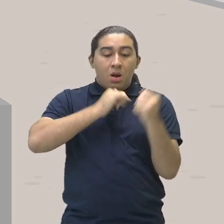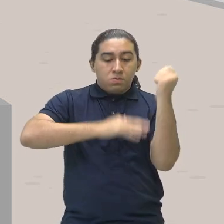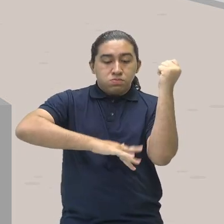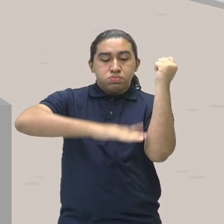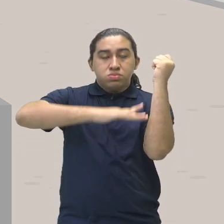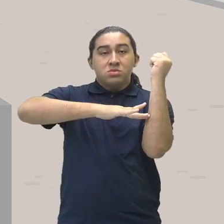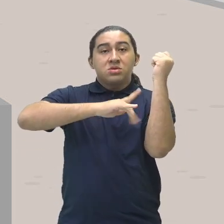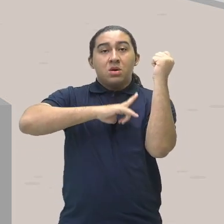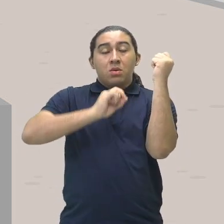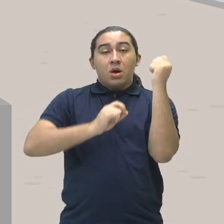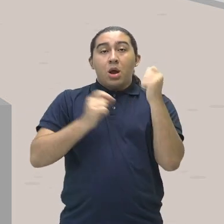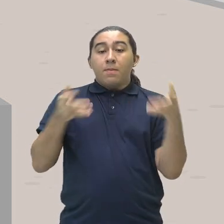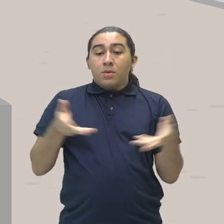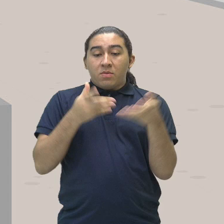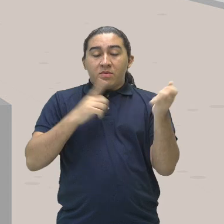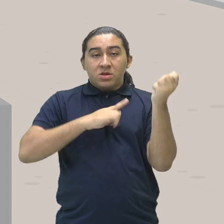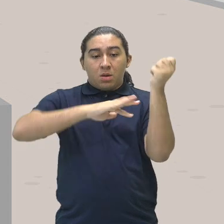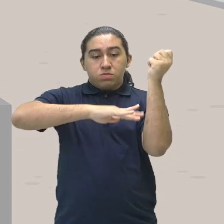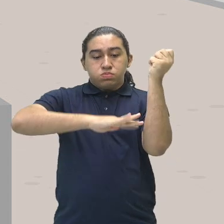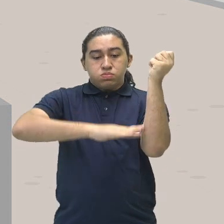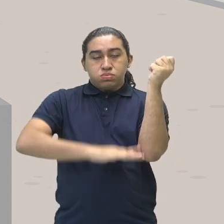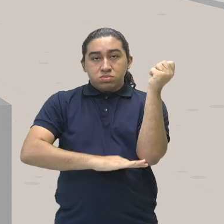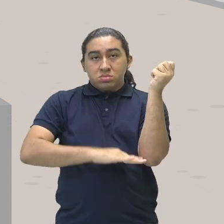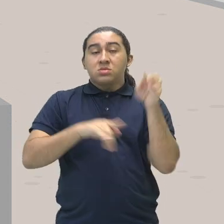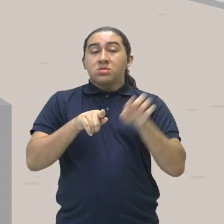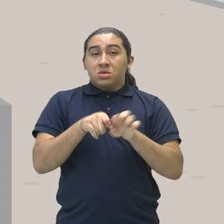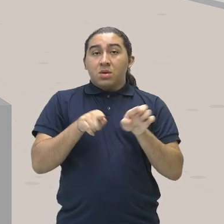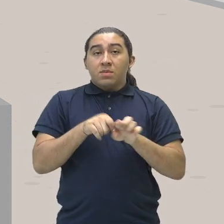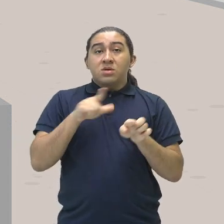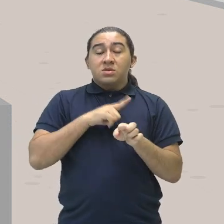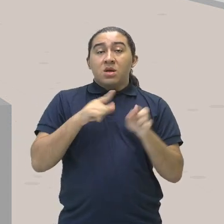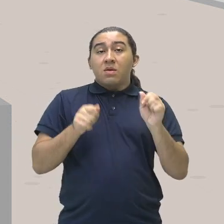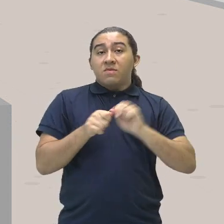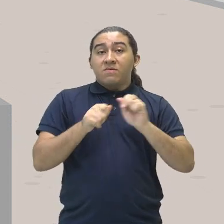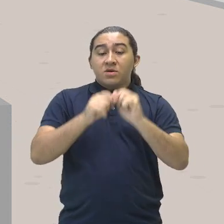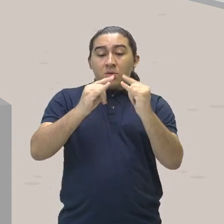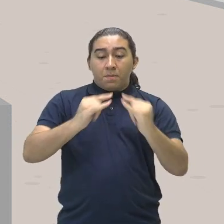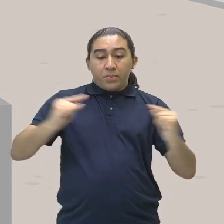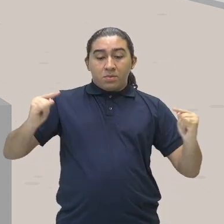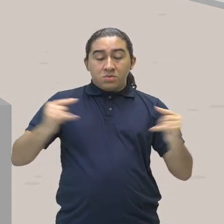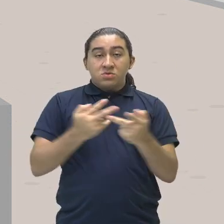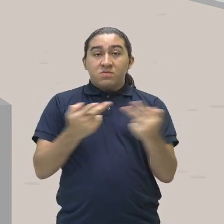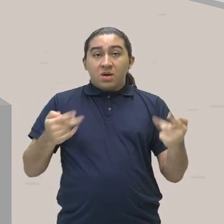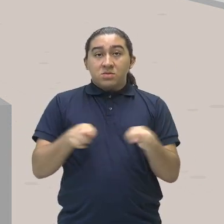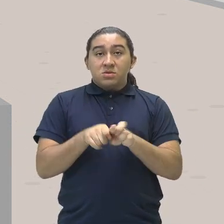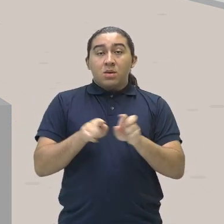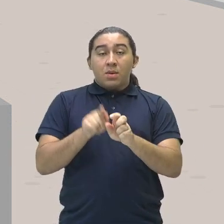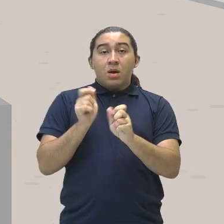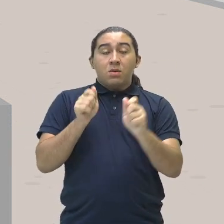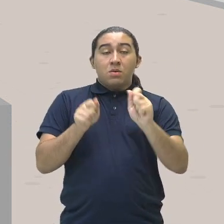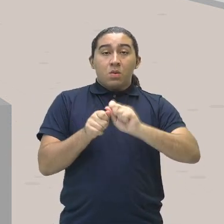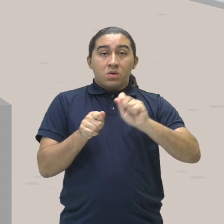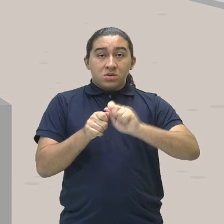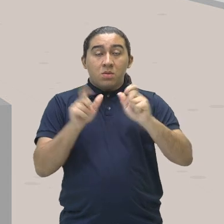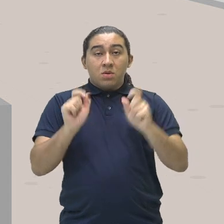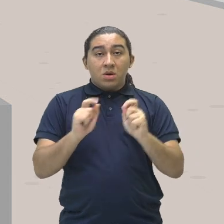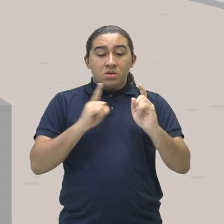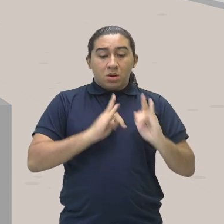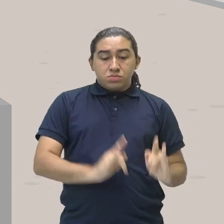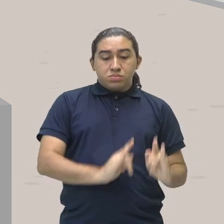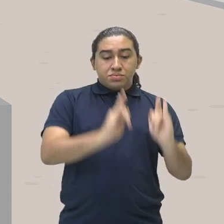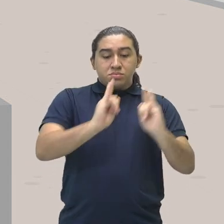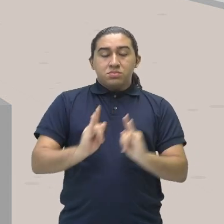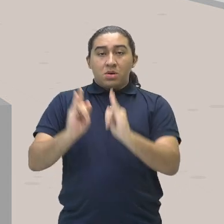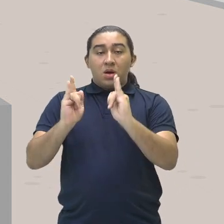canais, diques e pontes, além de edificar palácios, como o Palácio de Friburgo e